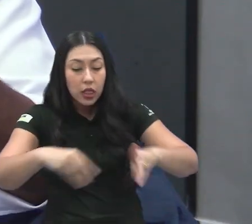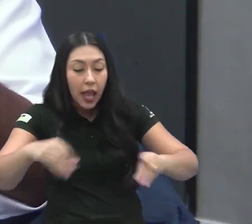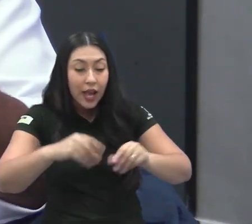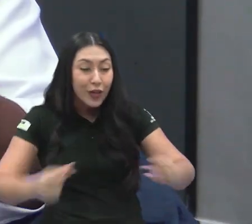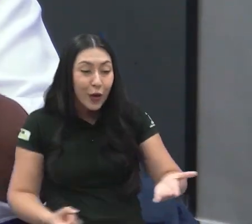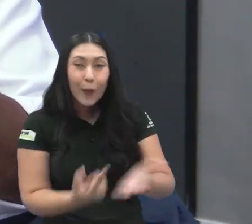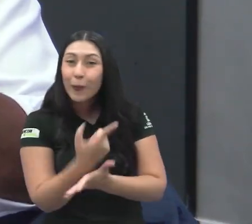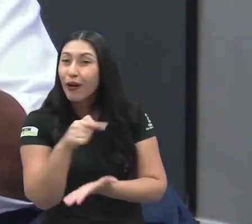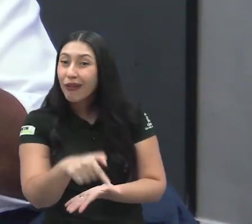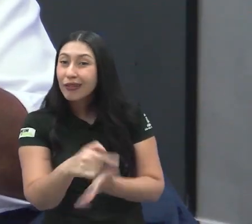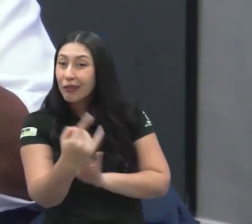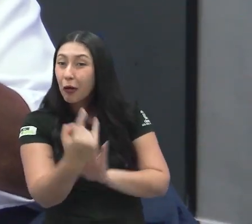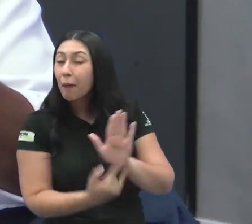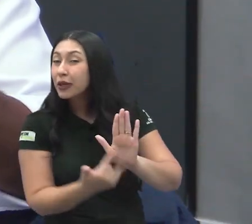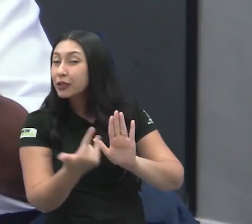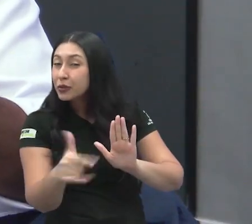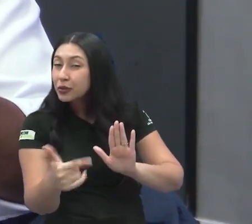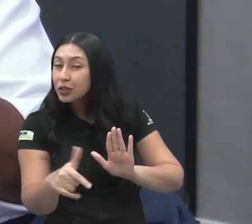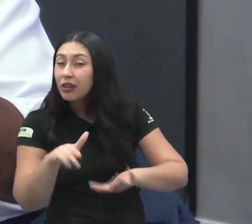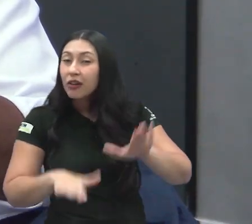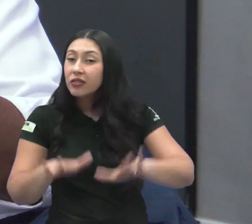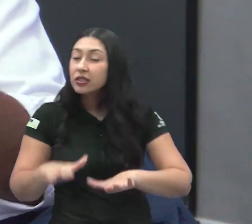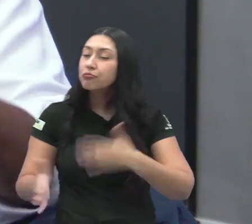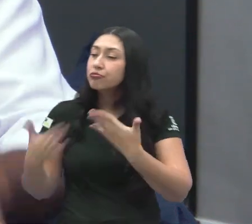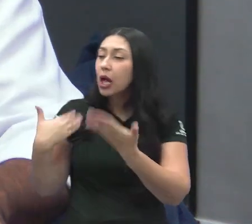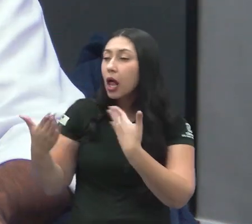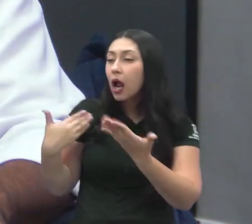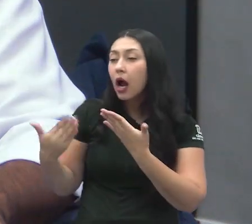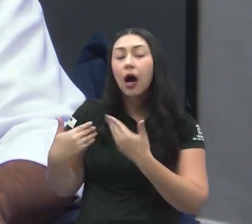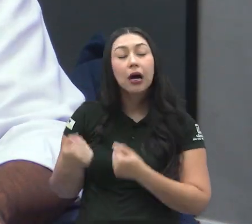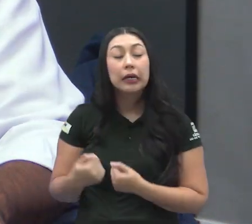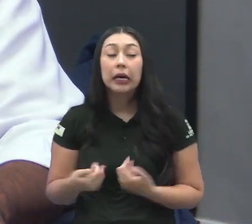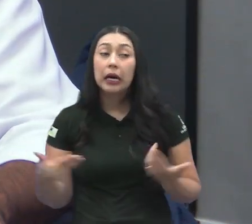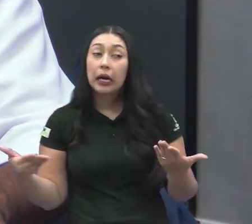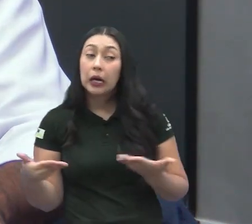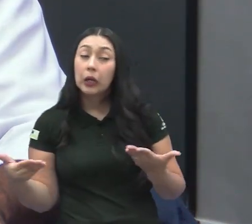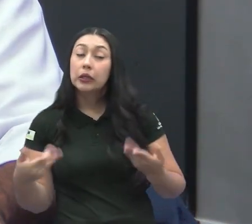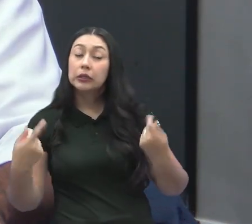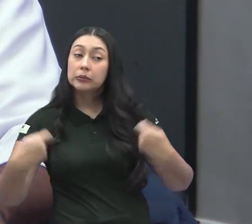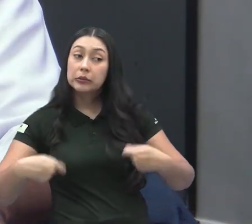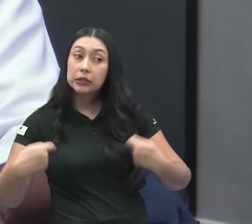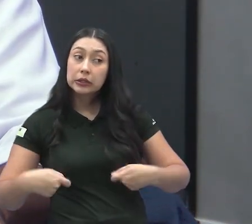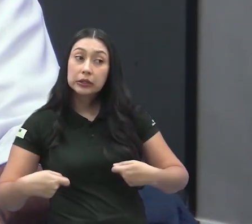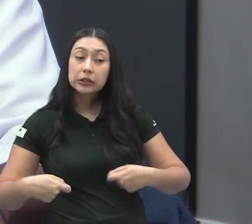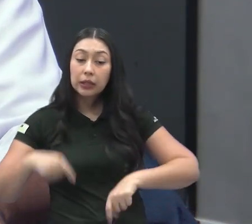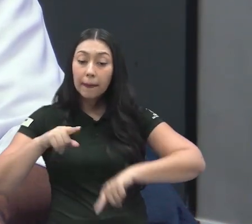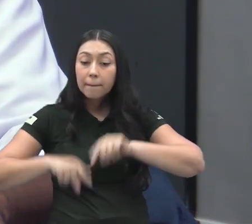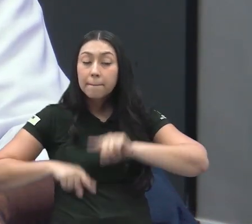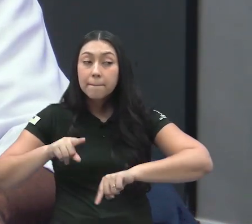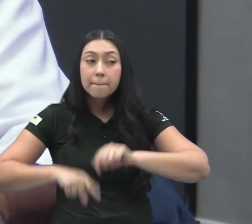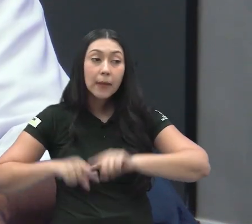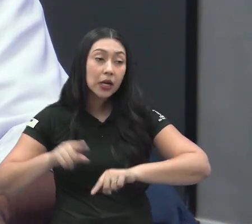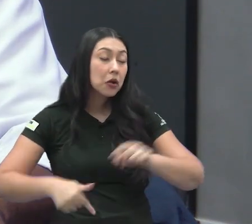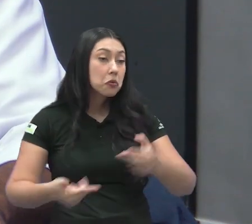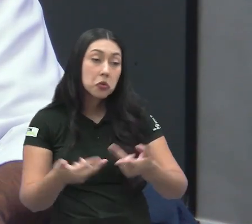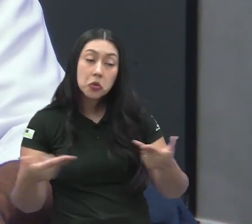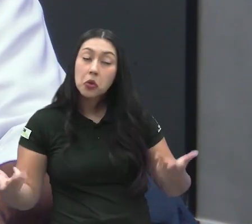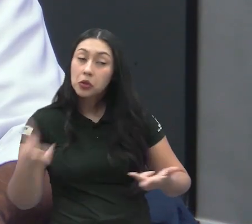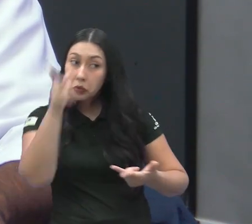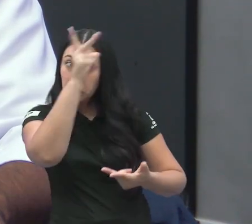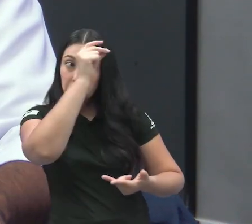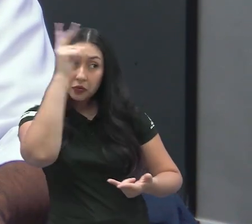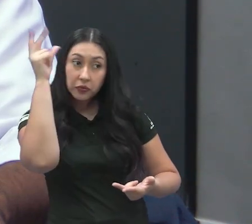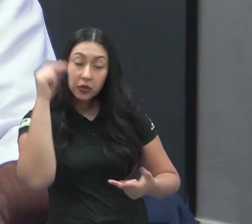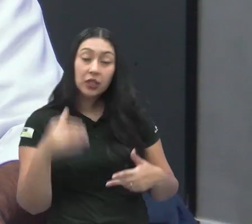era regular, a gente vai, escuta, vereador, agora a gente precisa aqui de equipamentos públicos e tal, então aí